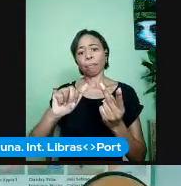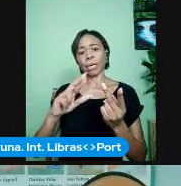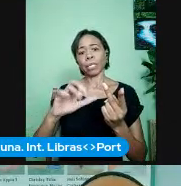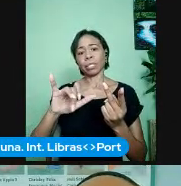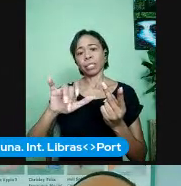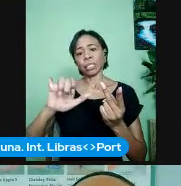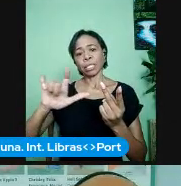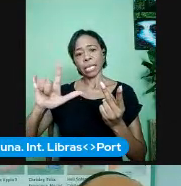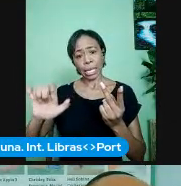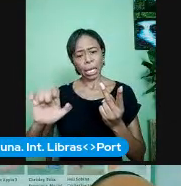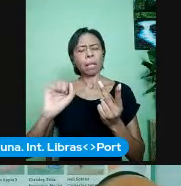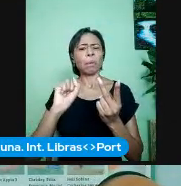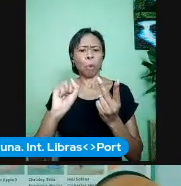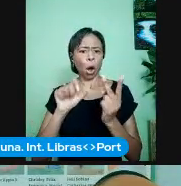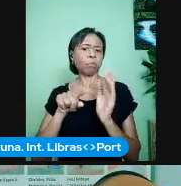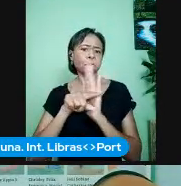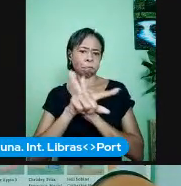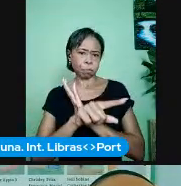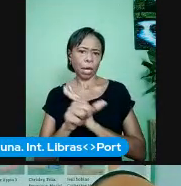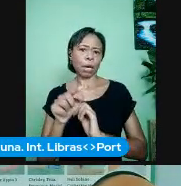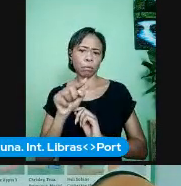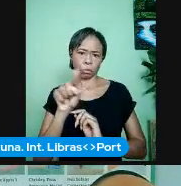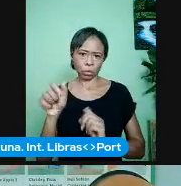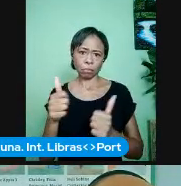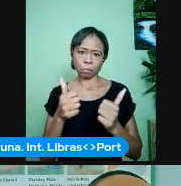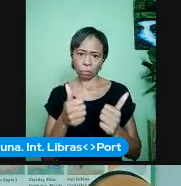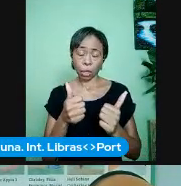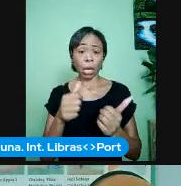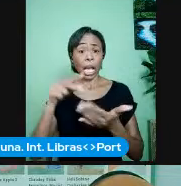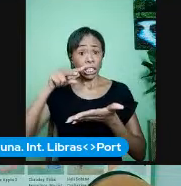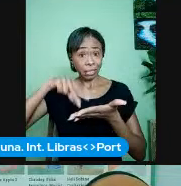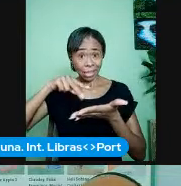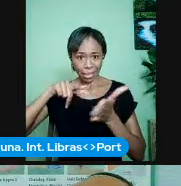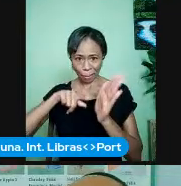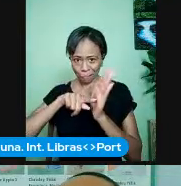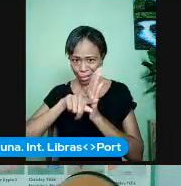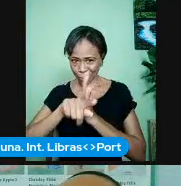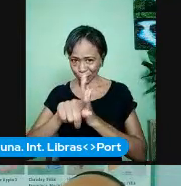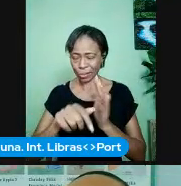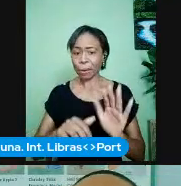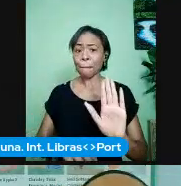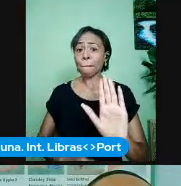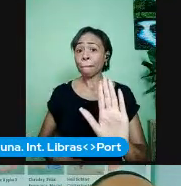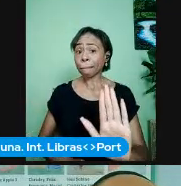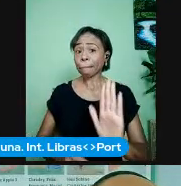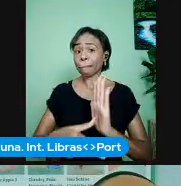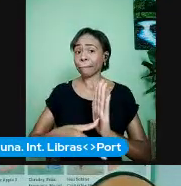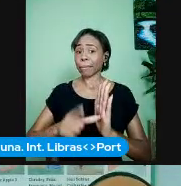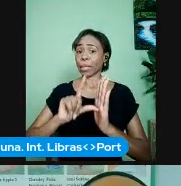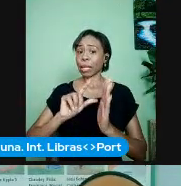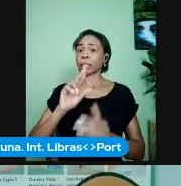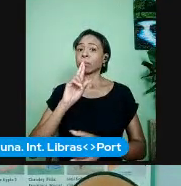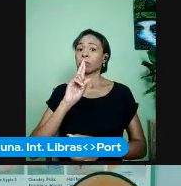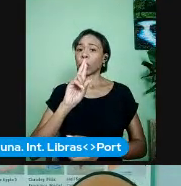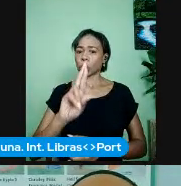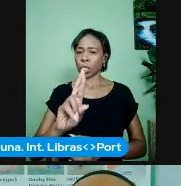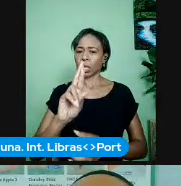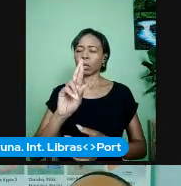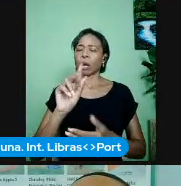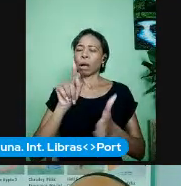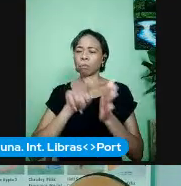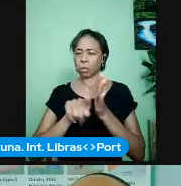à vontade, tá bom? Enquanto a gente vai lendo e dialogando as perguntas. Mas, de antemão, pessoal, assim, respondendo boa parte dessas